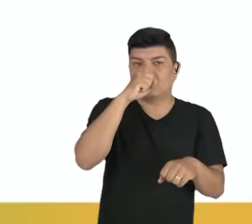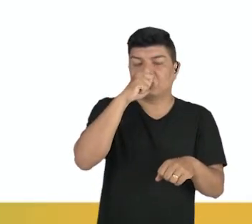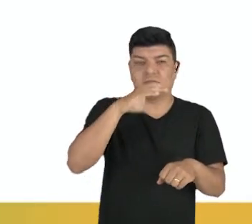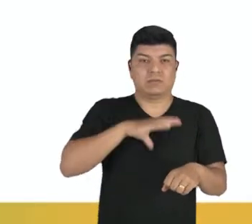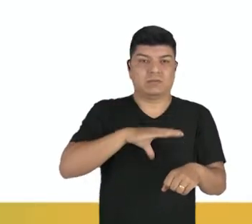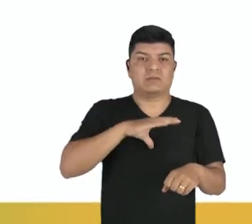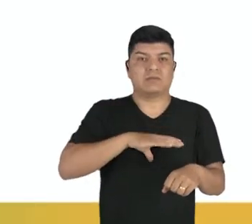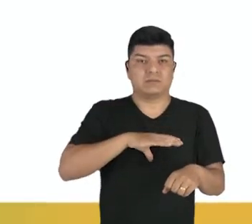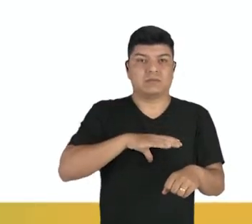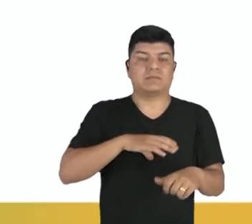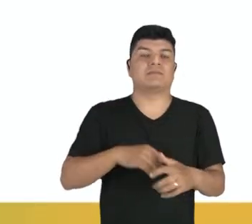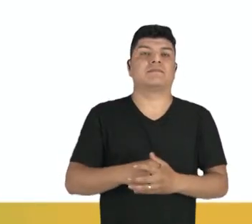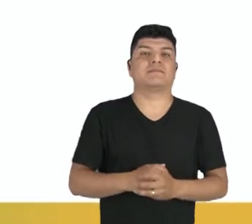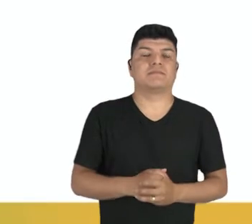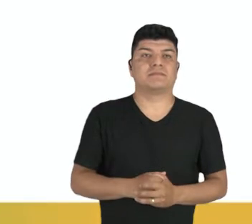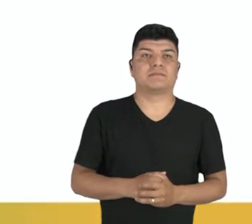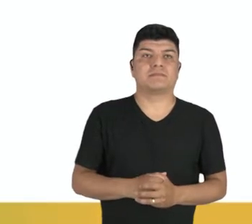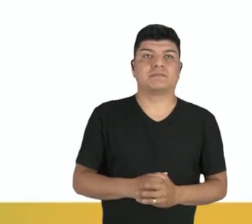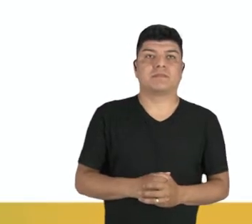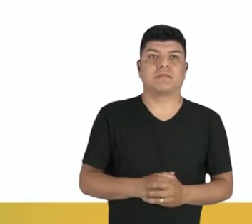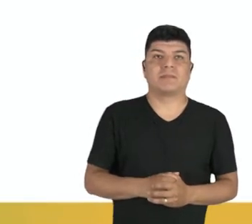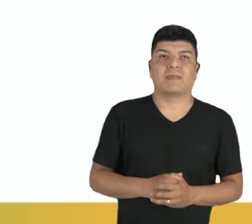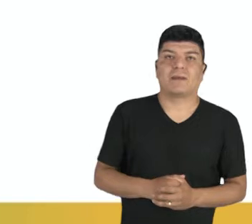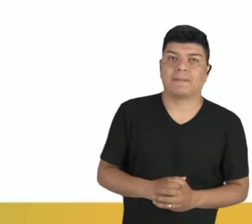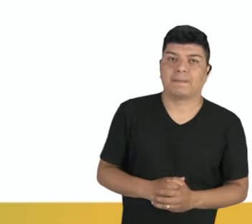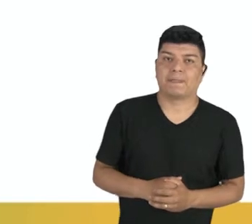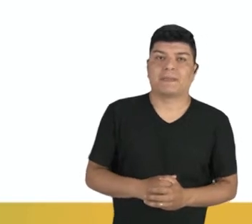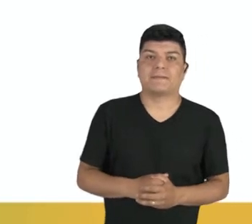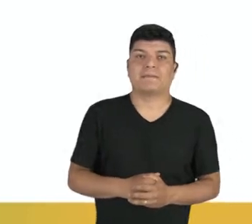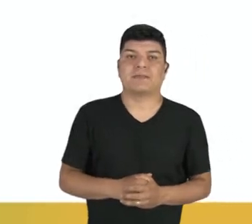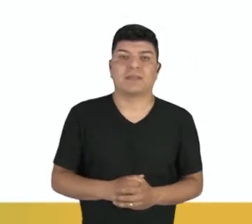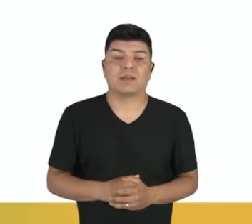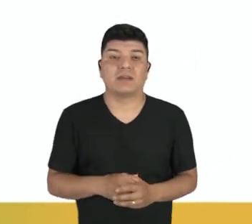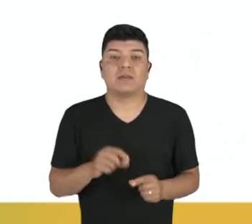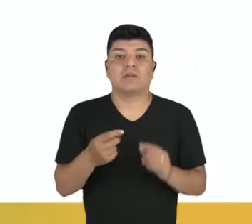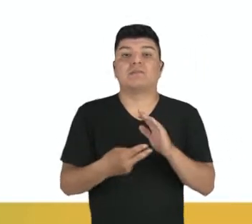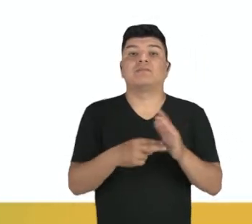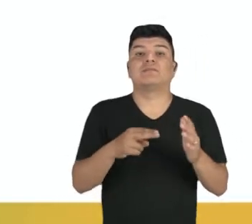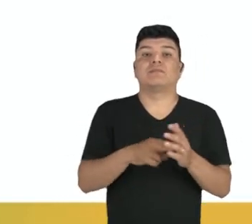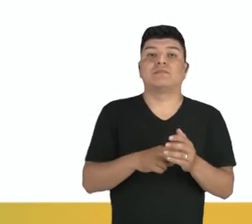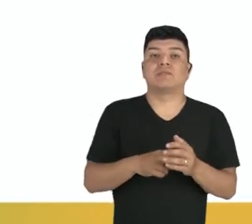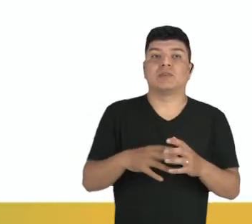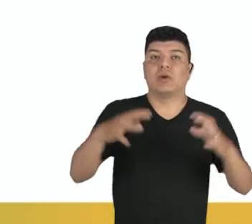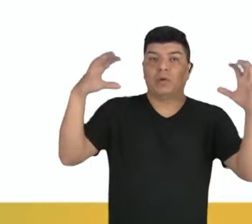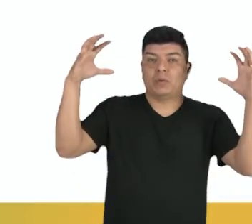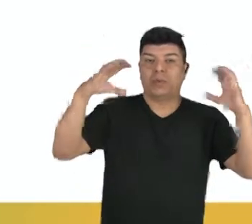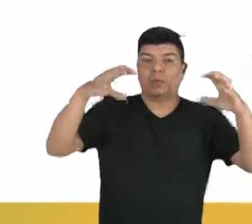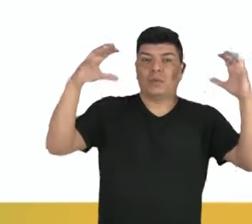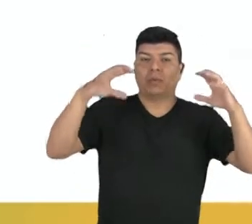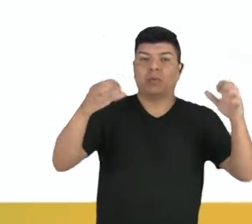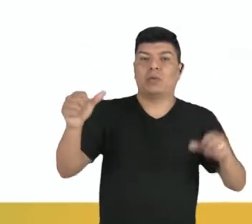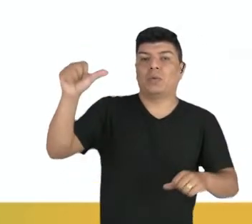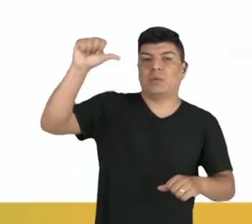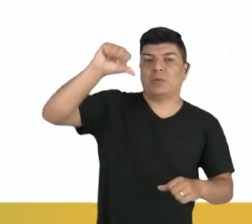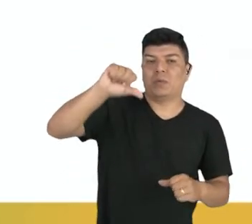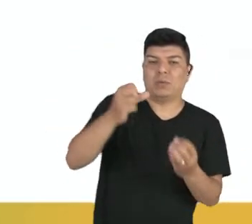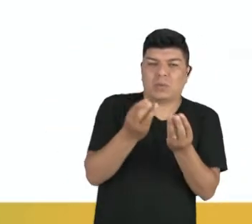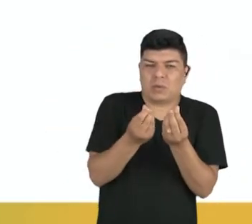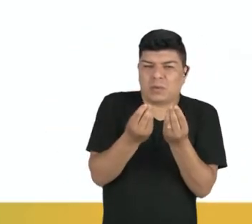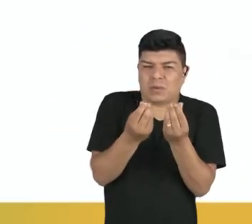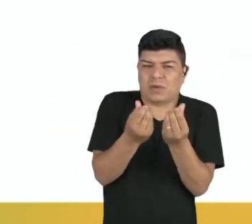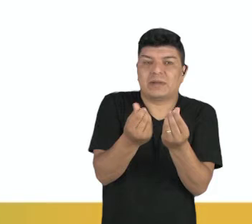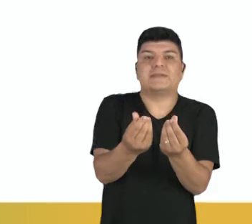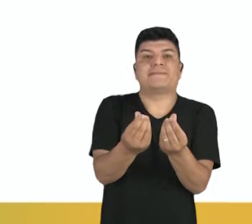da zona urbana, tá bom? Aí o que seria a chuva ácida? A chuva ela é naturalmente ácida, mas não tão